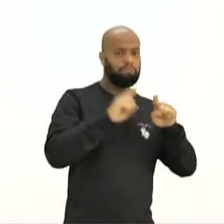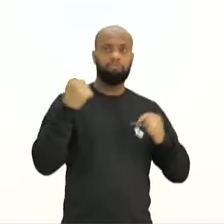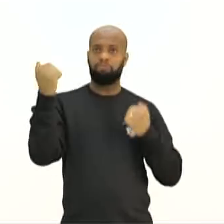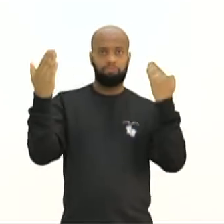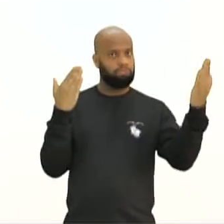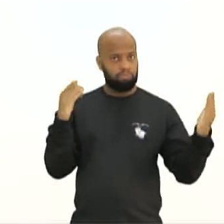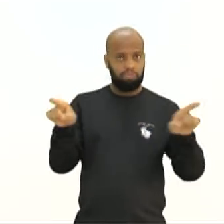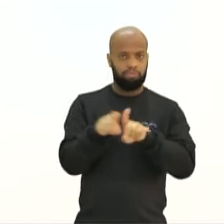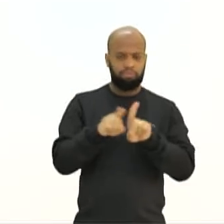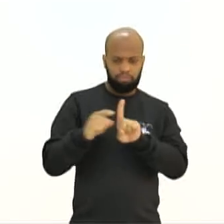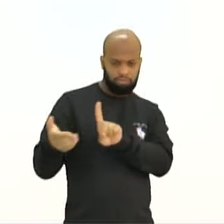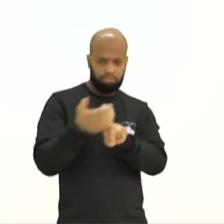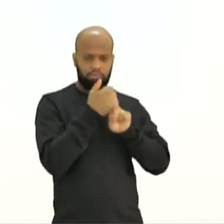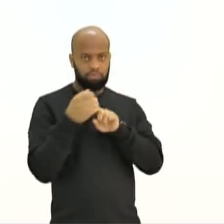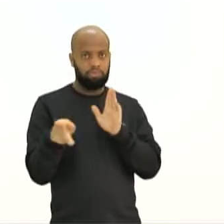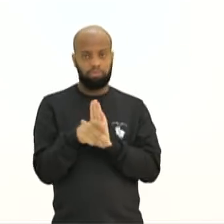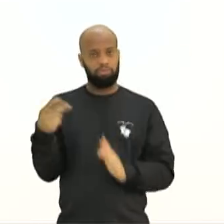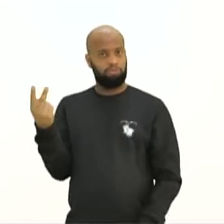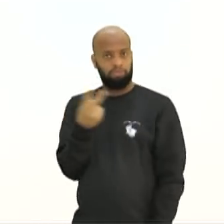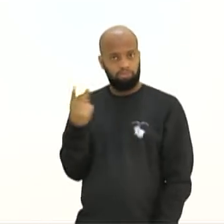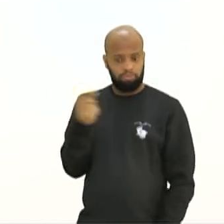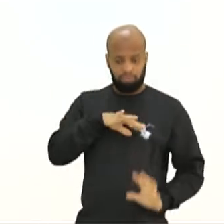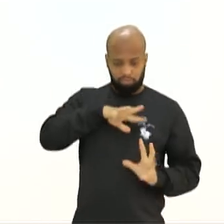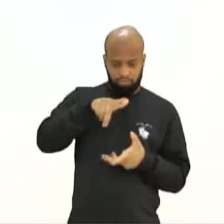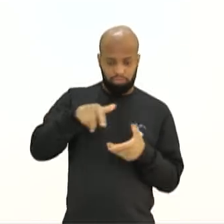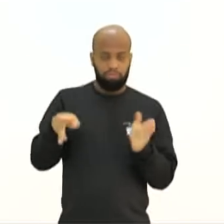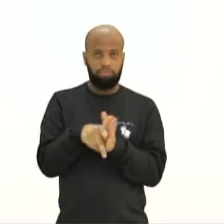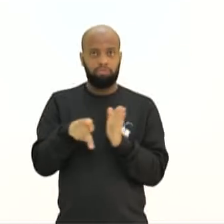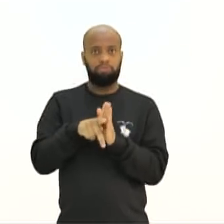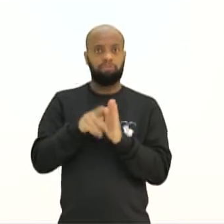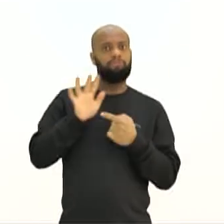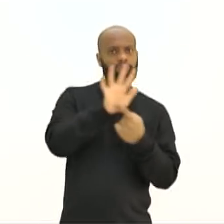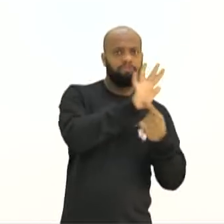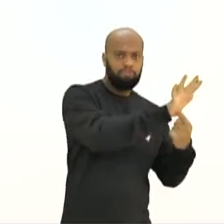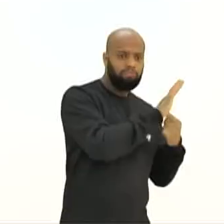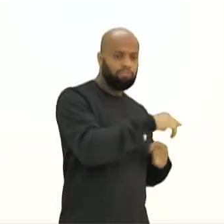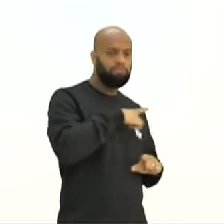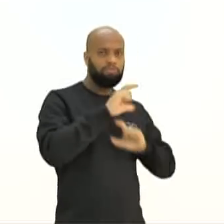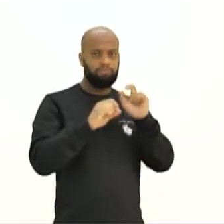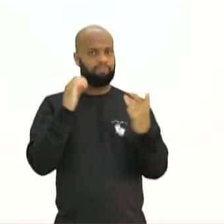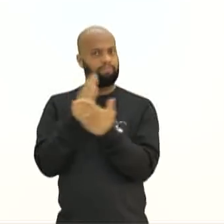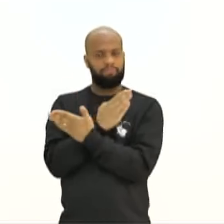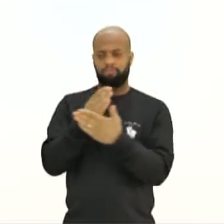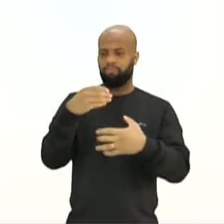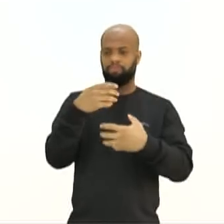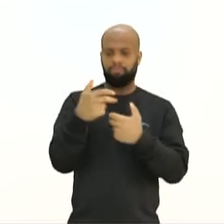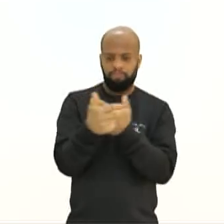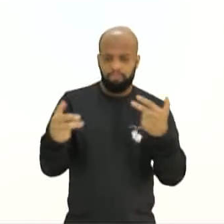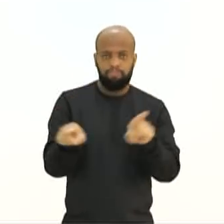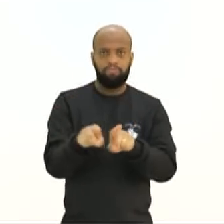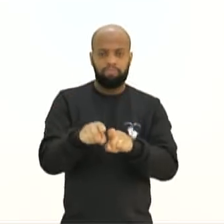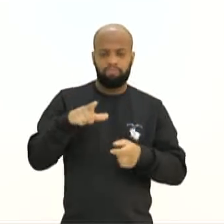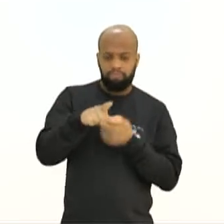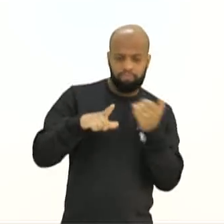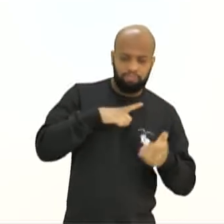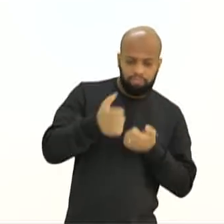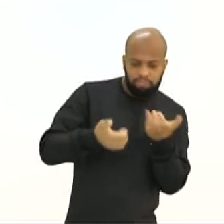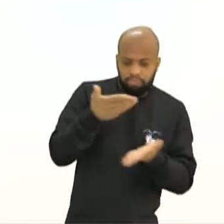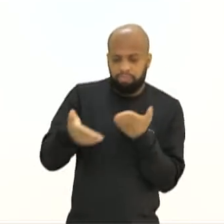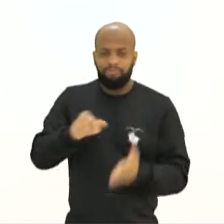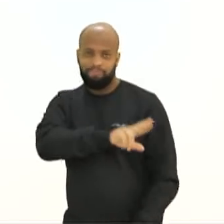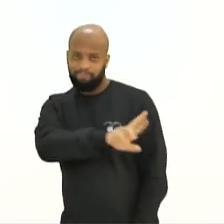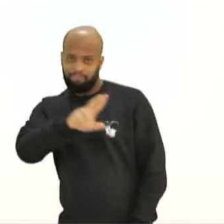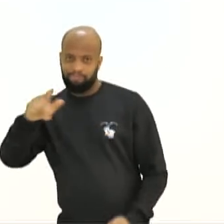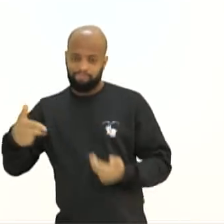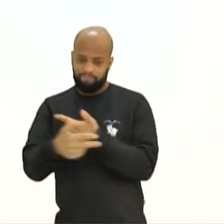da dominância dessas duas potências no mundo de transmissões, existem contrapartes que atendem a vários nichos e